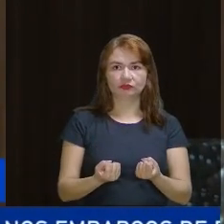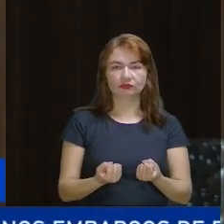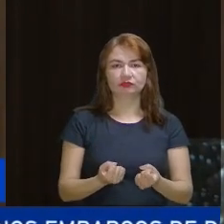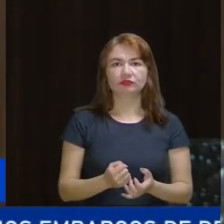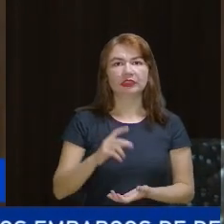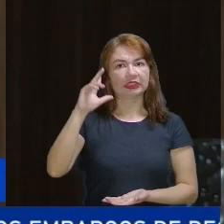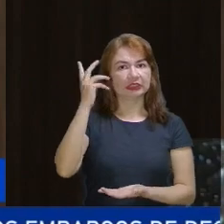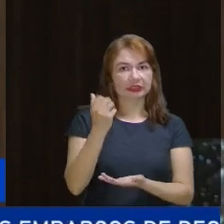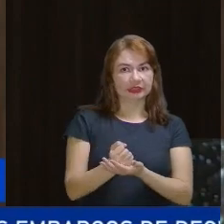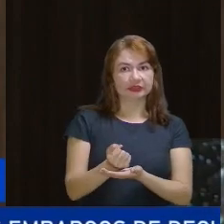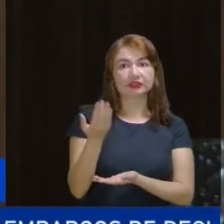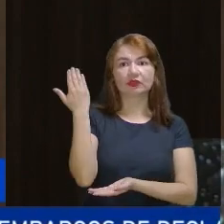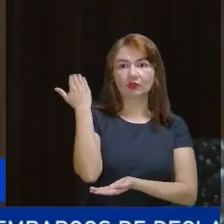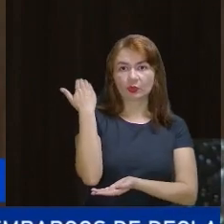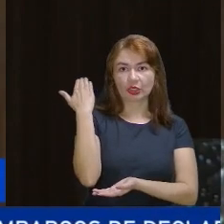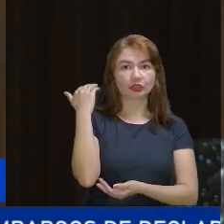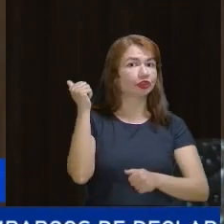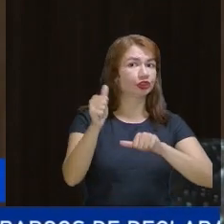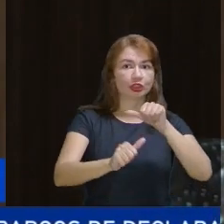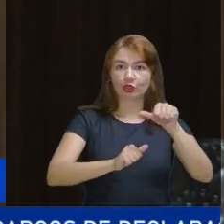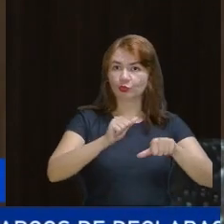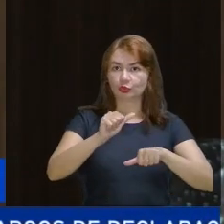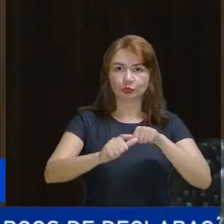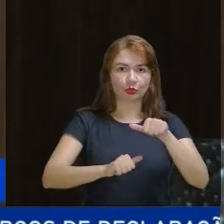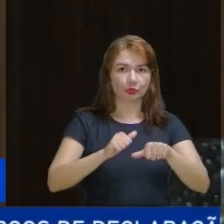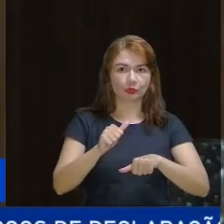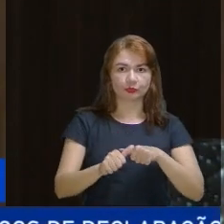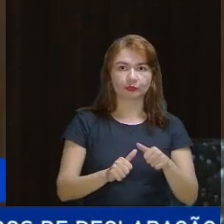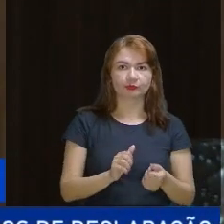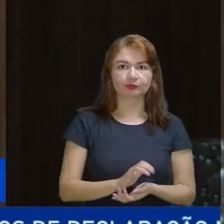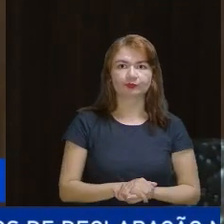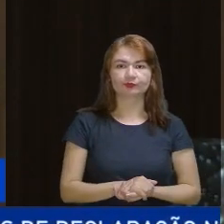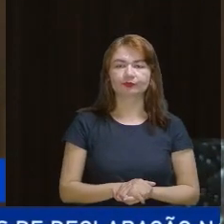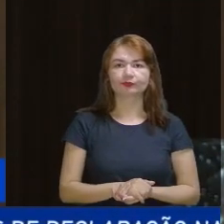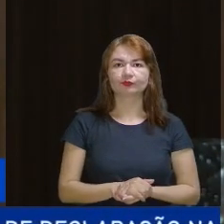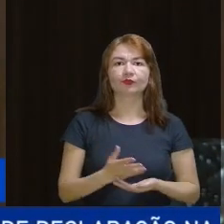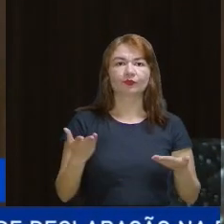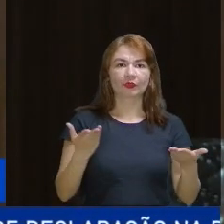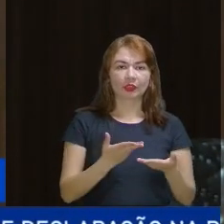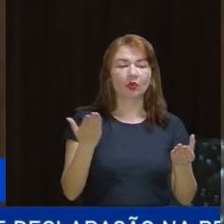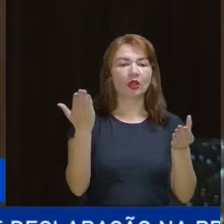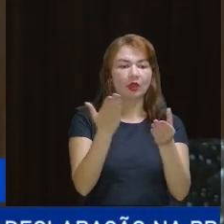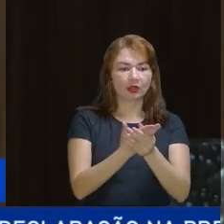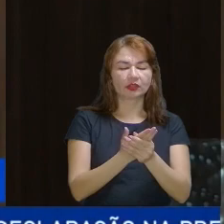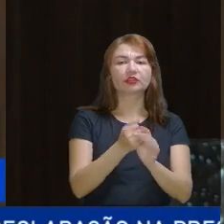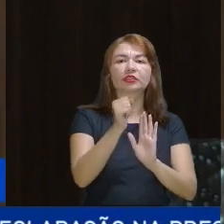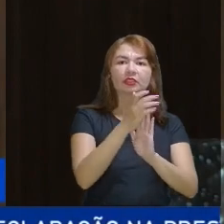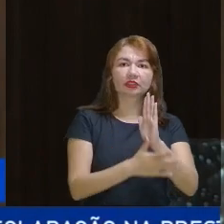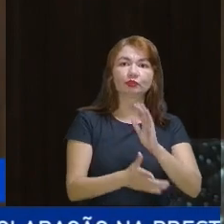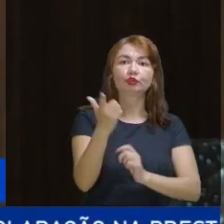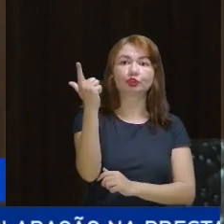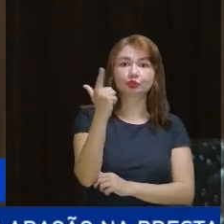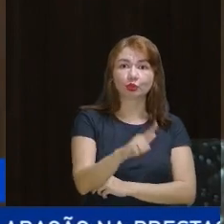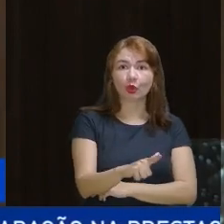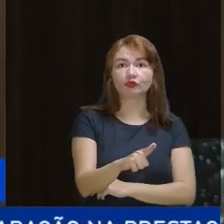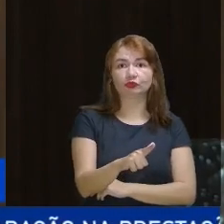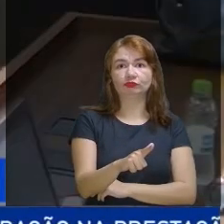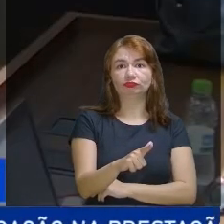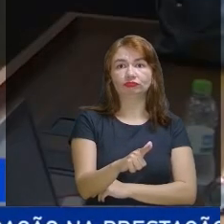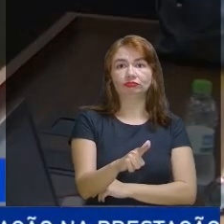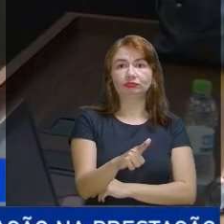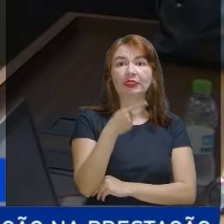sem alteração. Aí agora a parte embarga pela segunda vez e diz a mesma